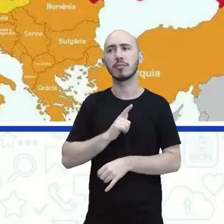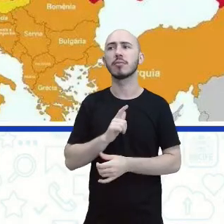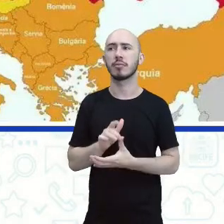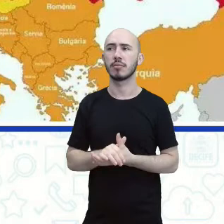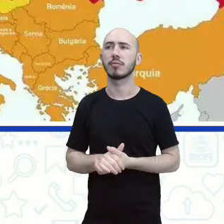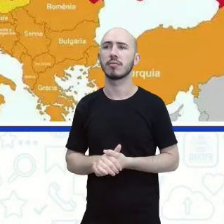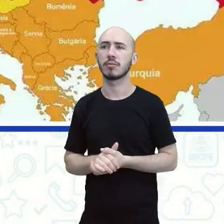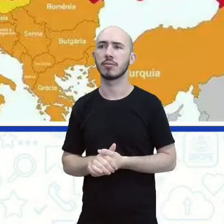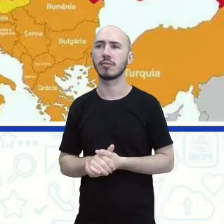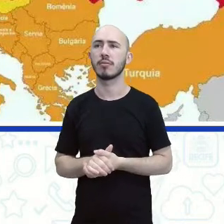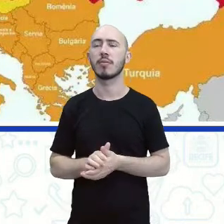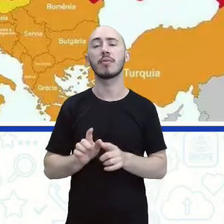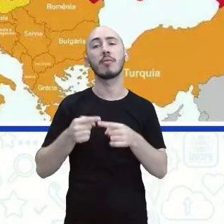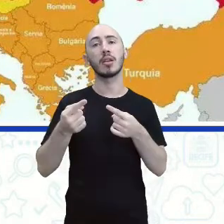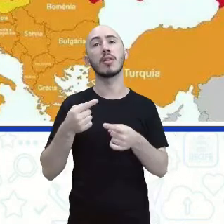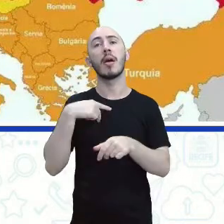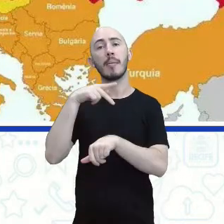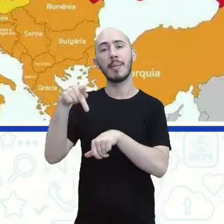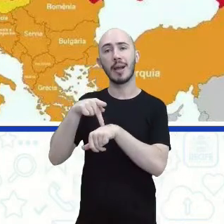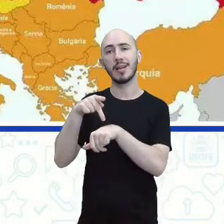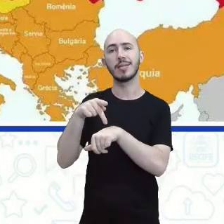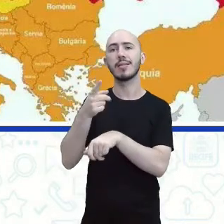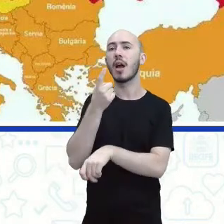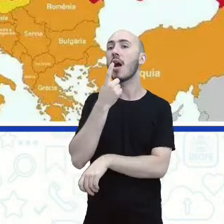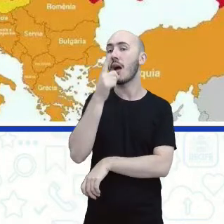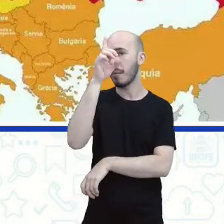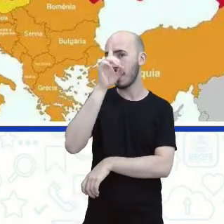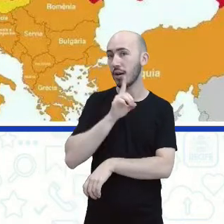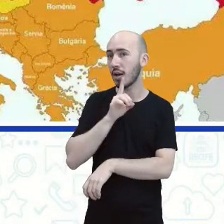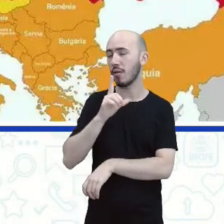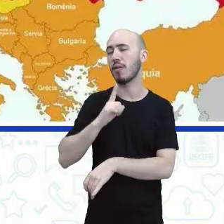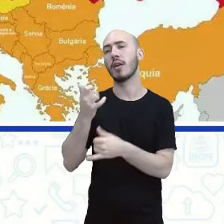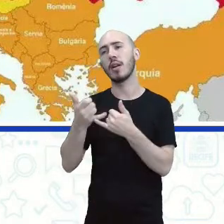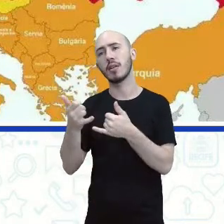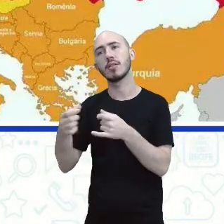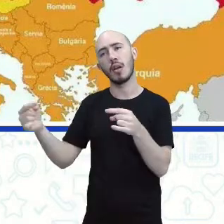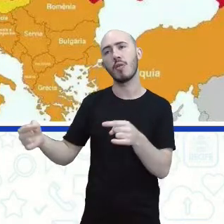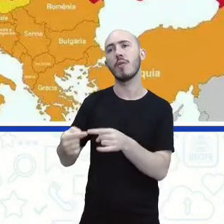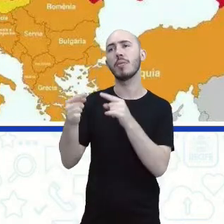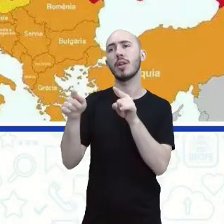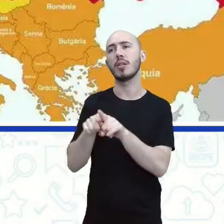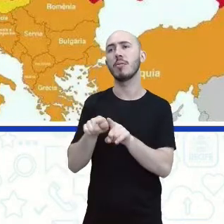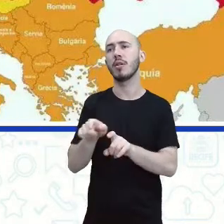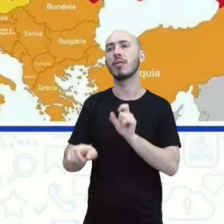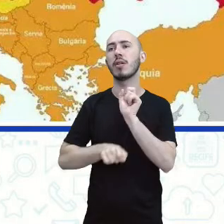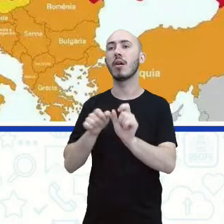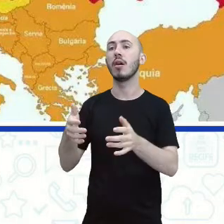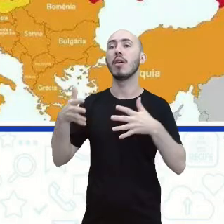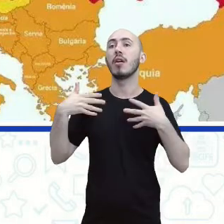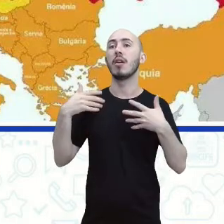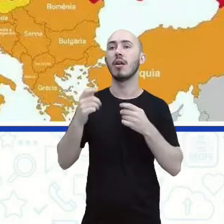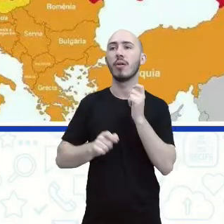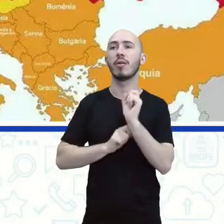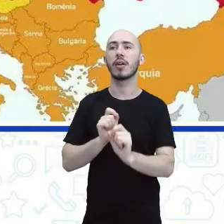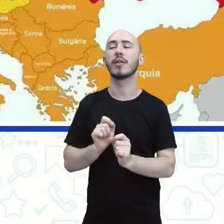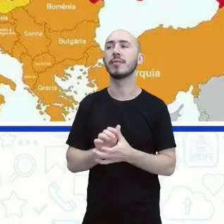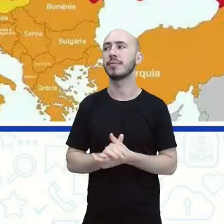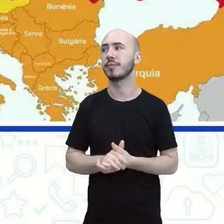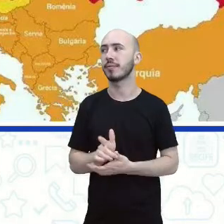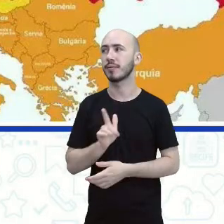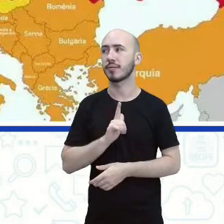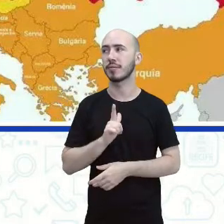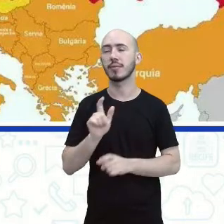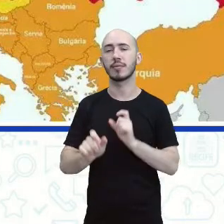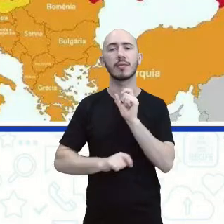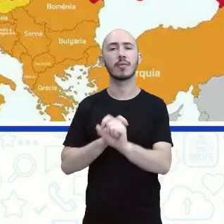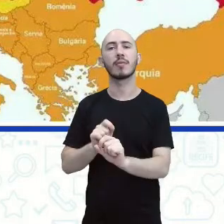endêmicas. Já o amarelo também, características mais semelhantes. Aí vocês ficam assombrados aí com os termos, né? Quando a gente fala